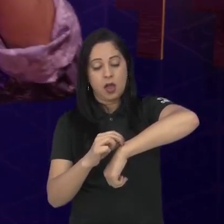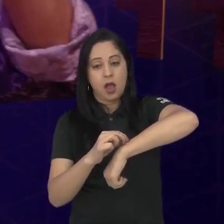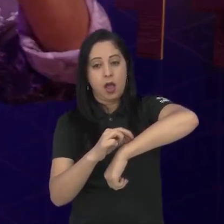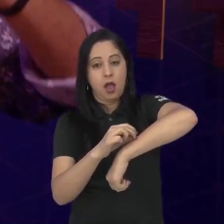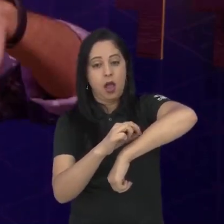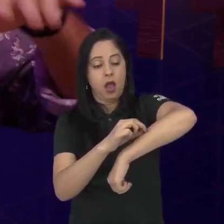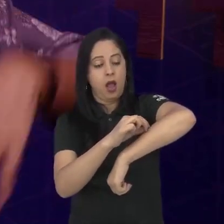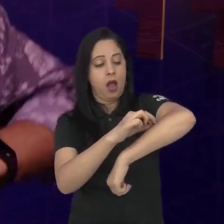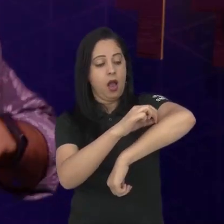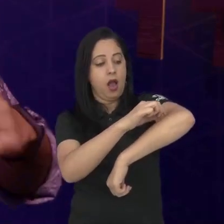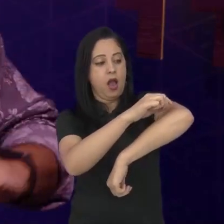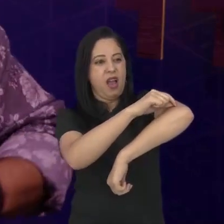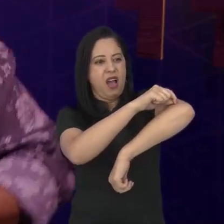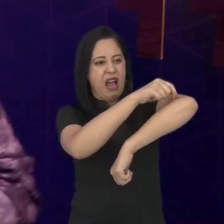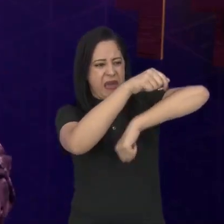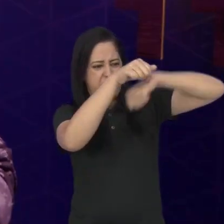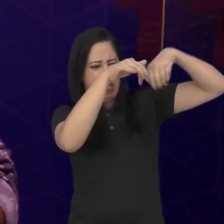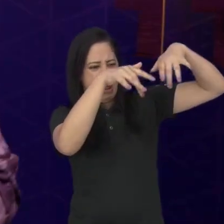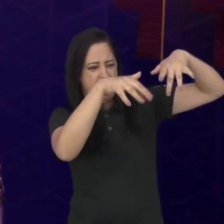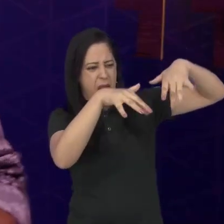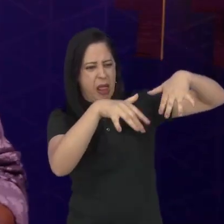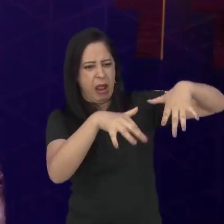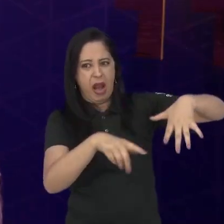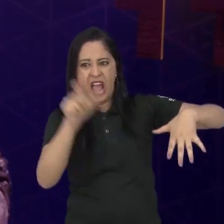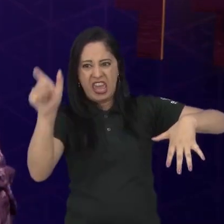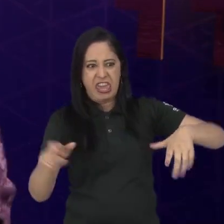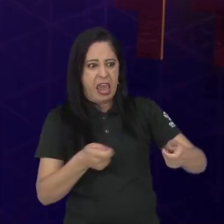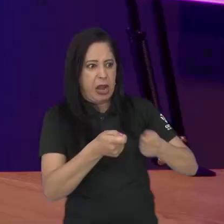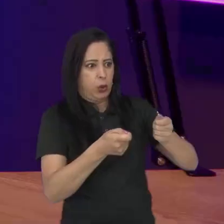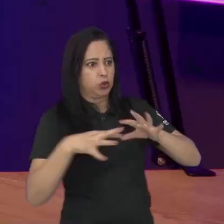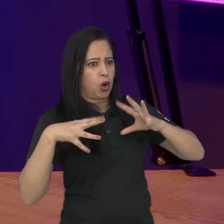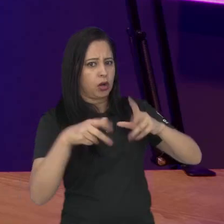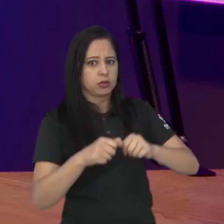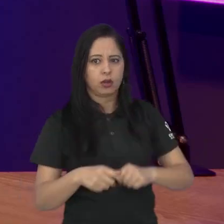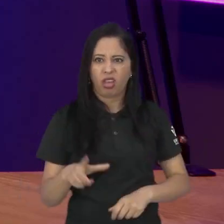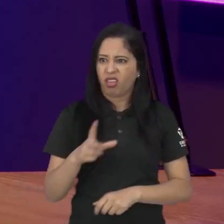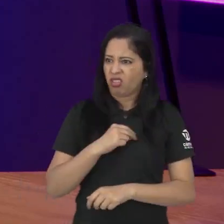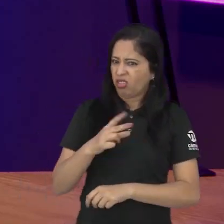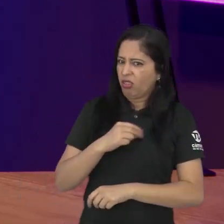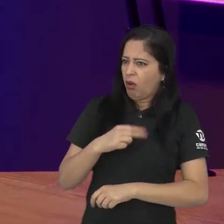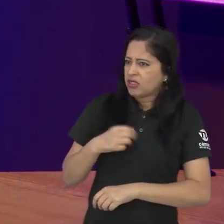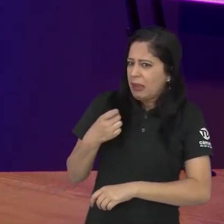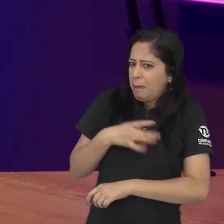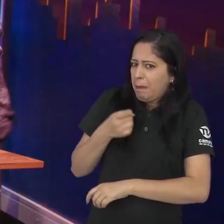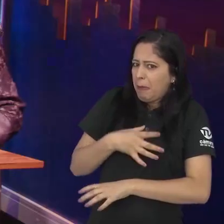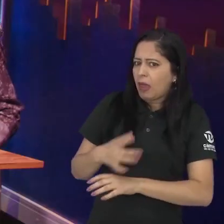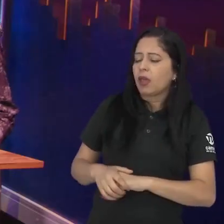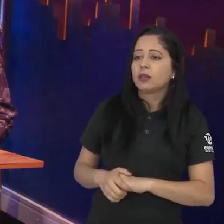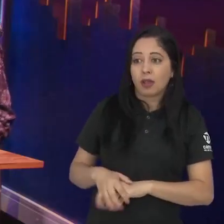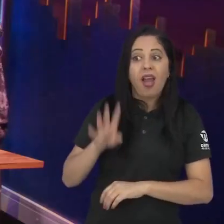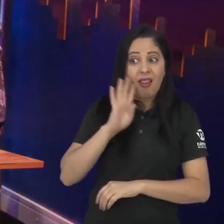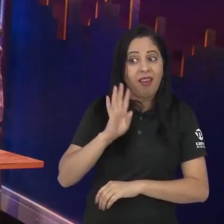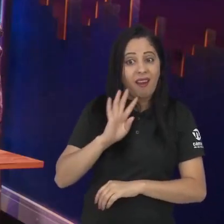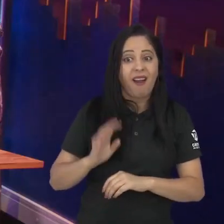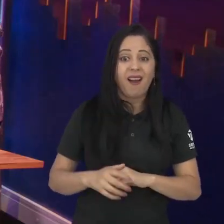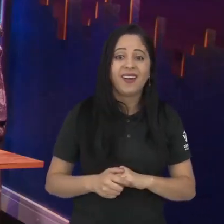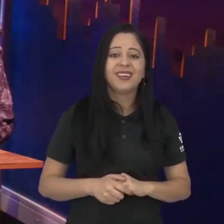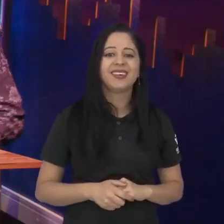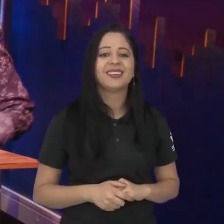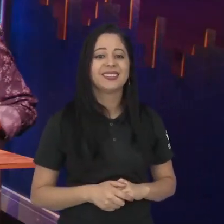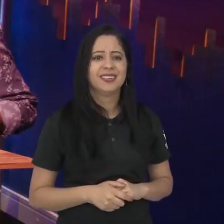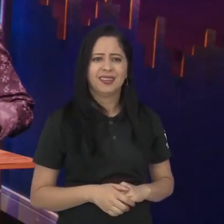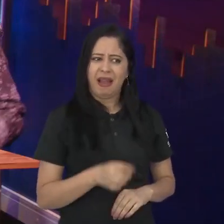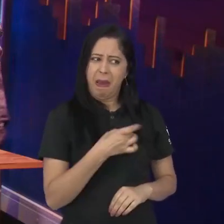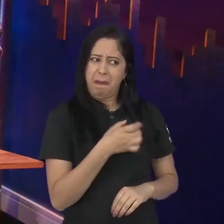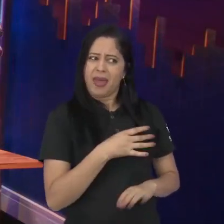se dispersar e vai cair em outras formigas e ele vai dominar tudo. Gente, que assustador isso. É muito legal. Inclusive, esse